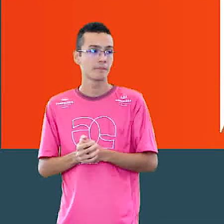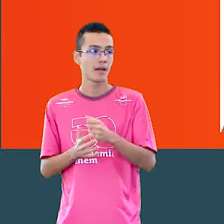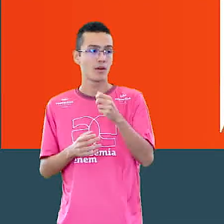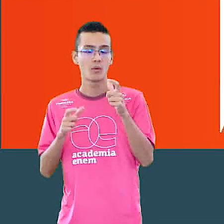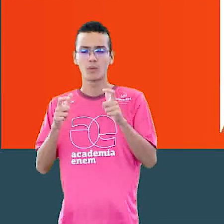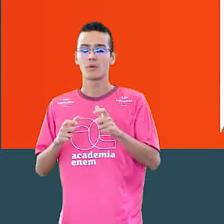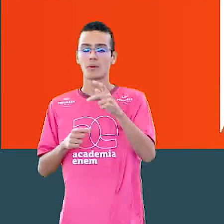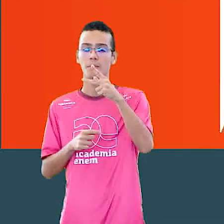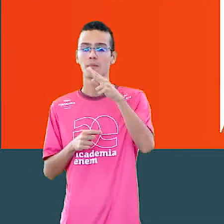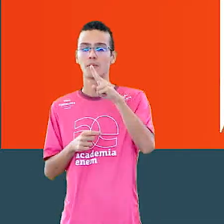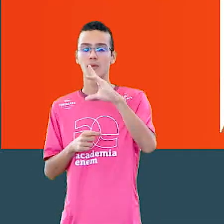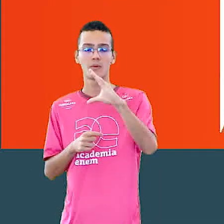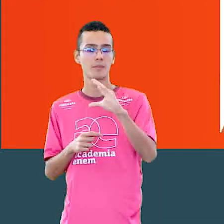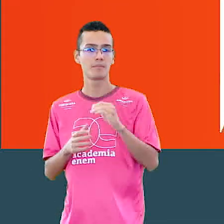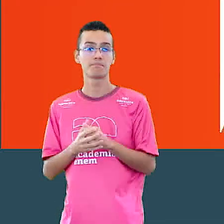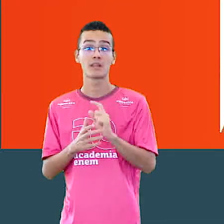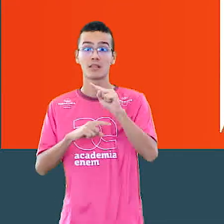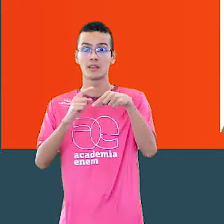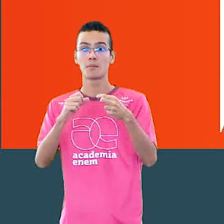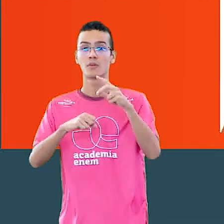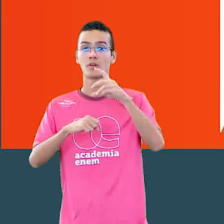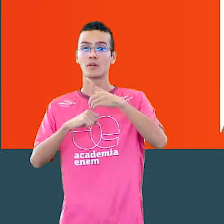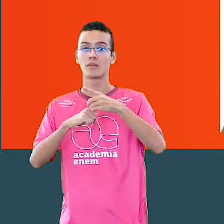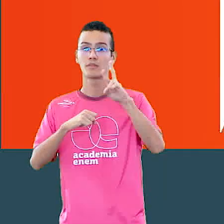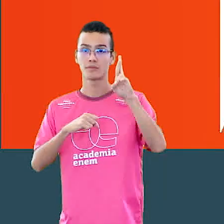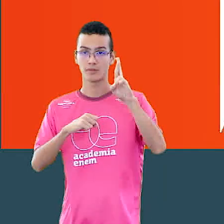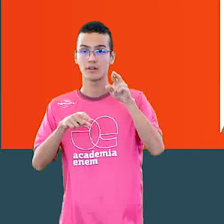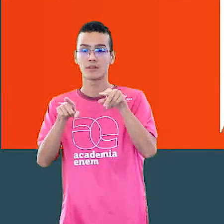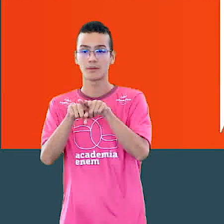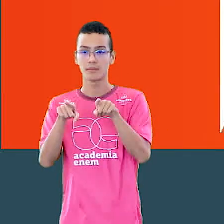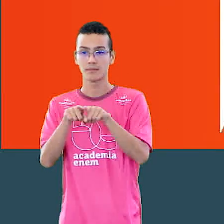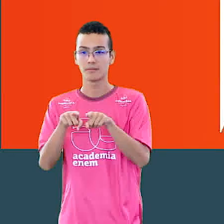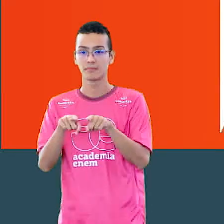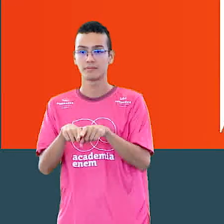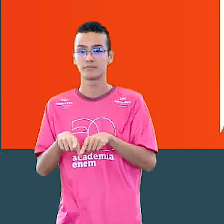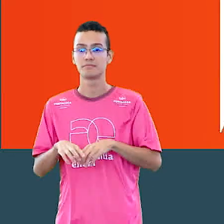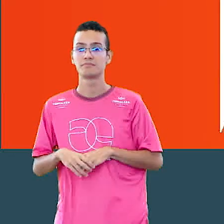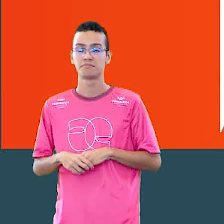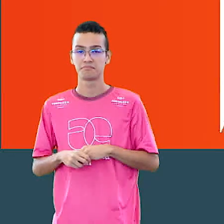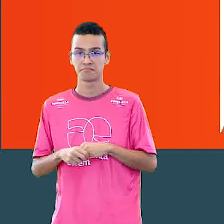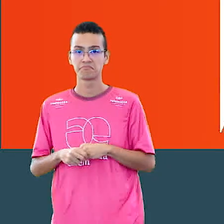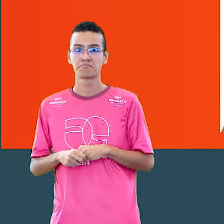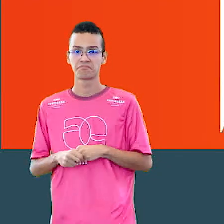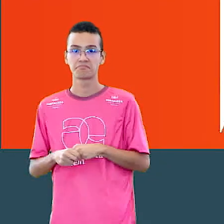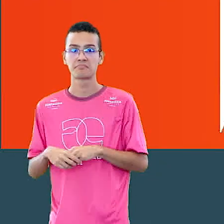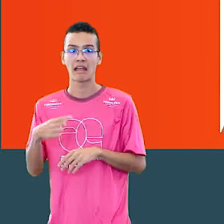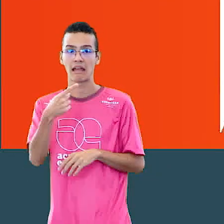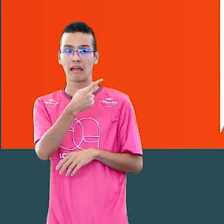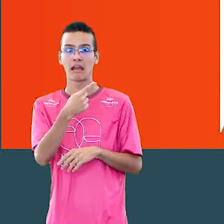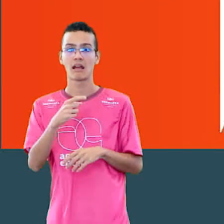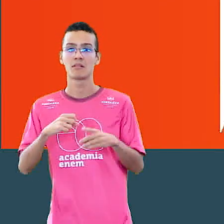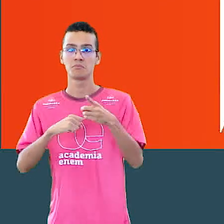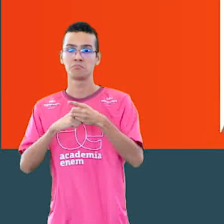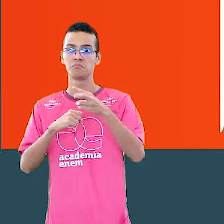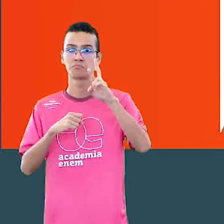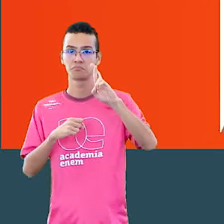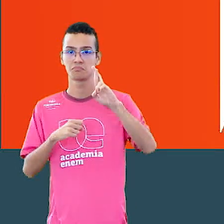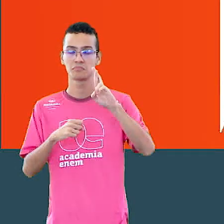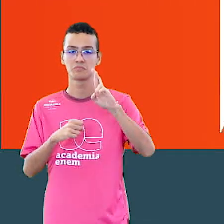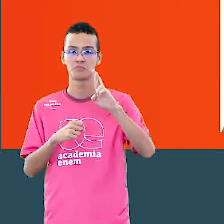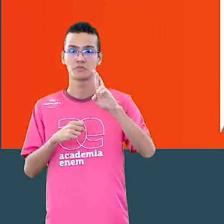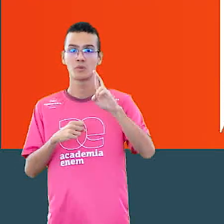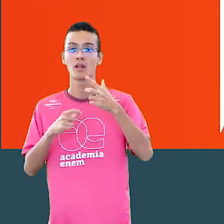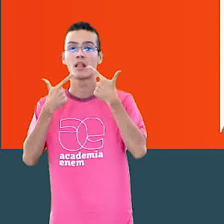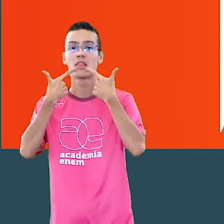ela fez doutorado. Conceição Evaristo, ela é doutora em